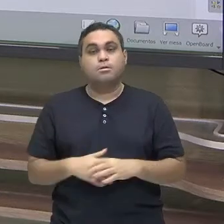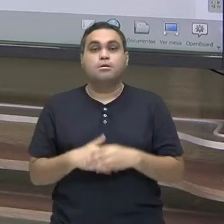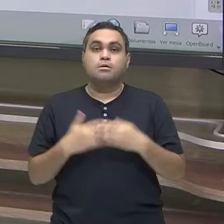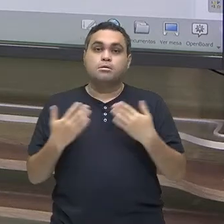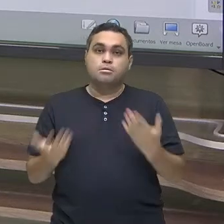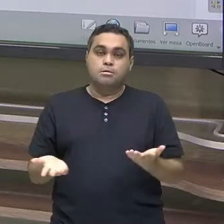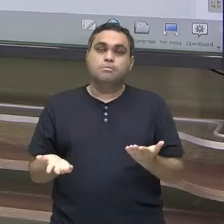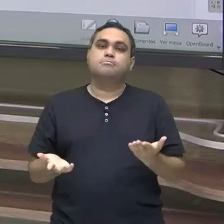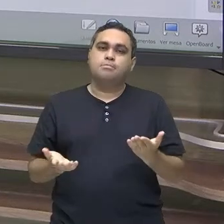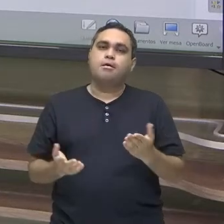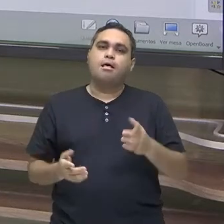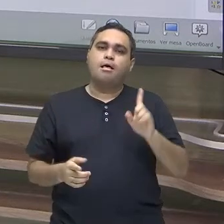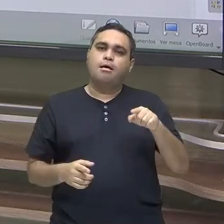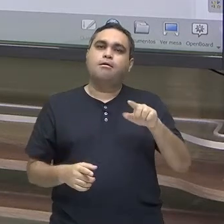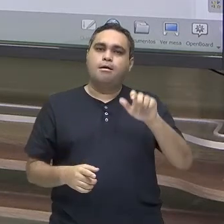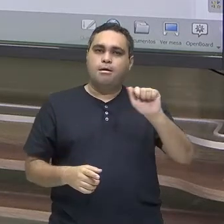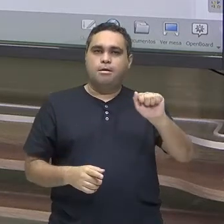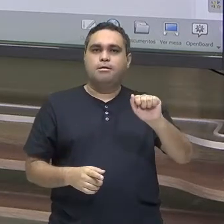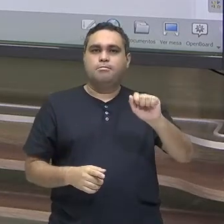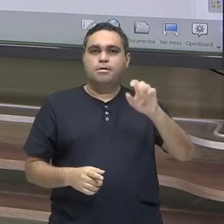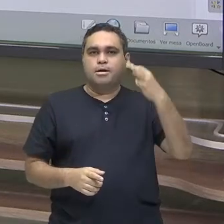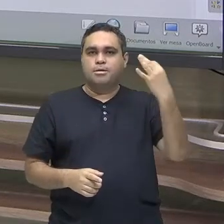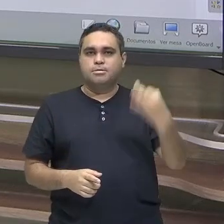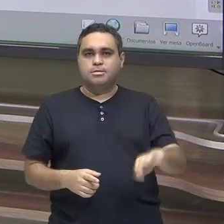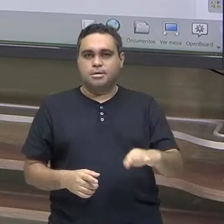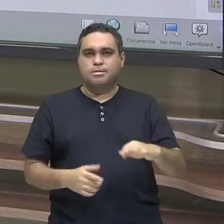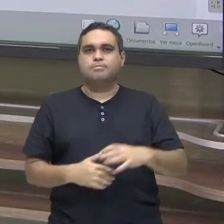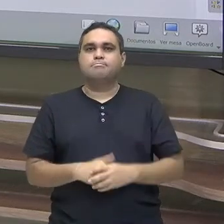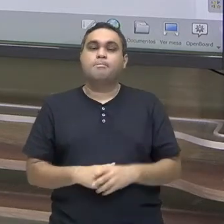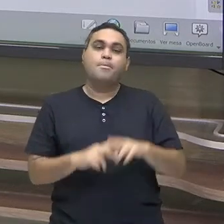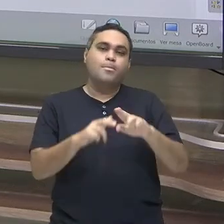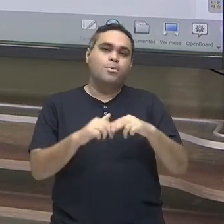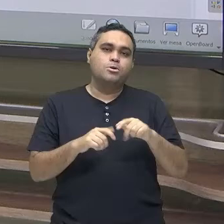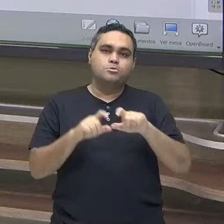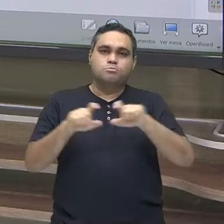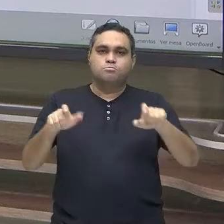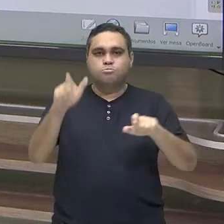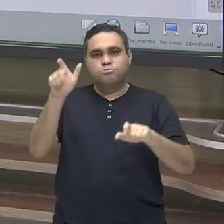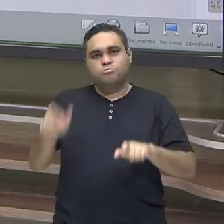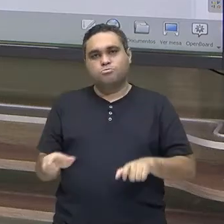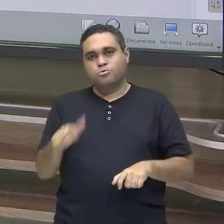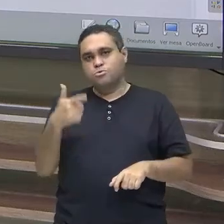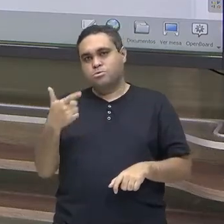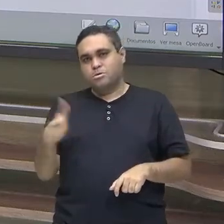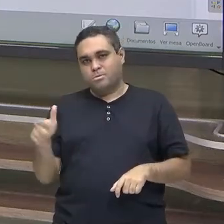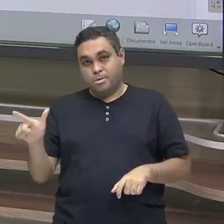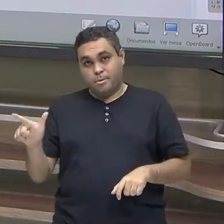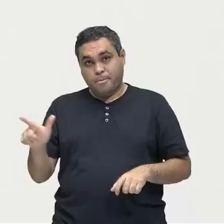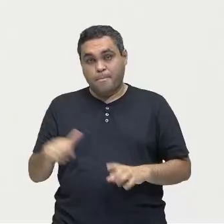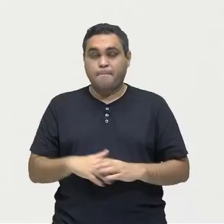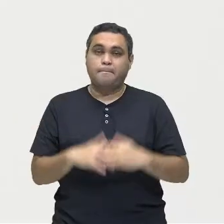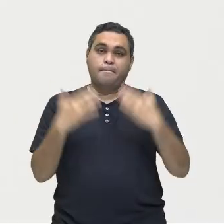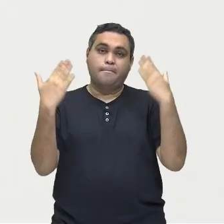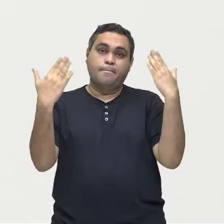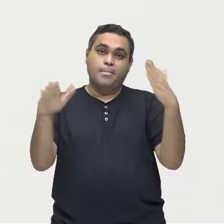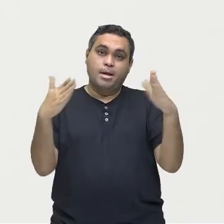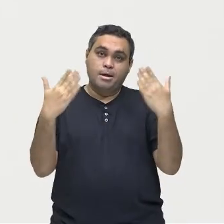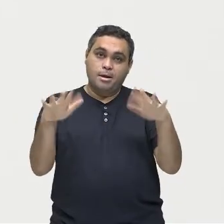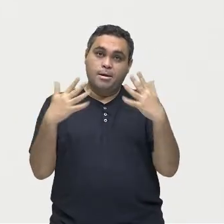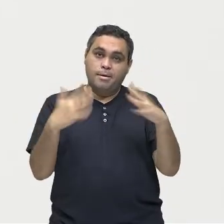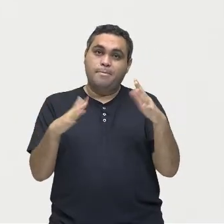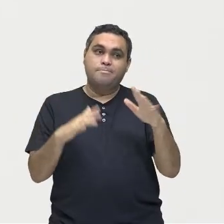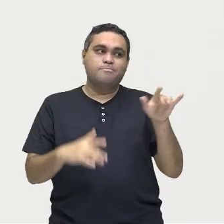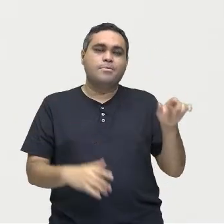a alternativa que eu estou procurando. É aquela que o sujeito é inexistente ou oração sem sujeito. Parabéns, então,